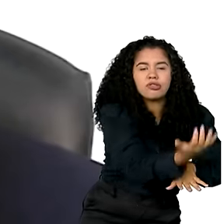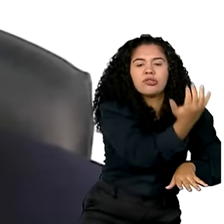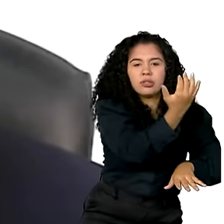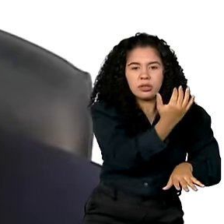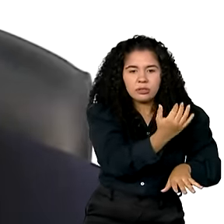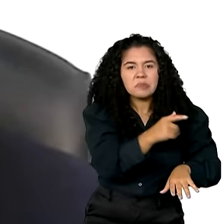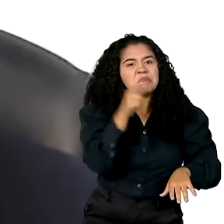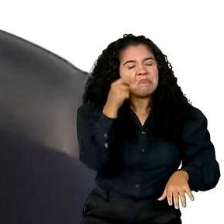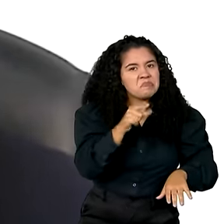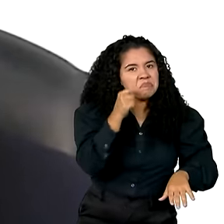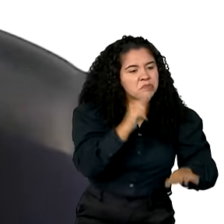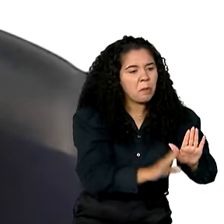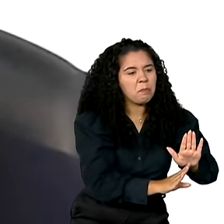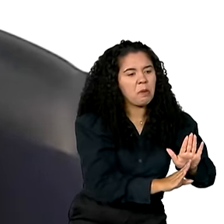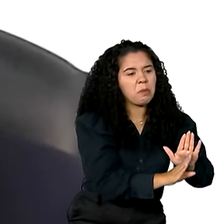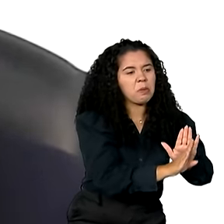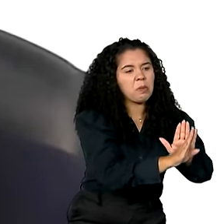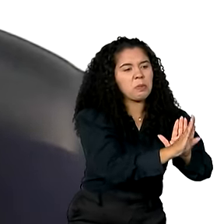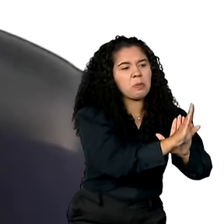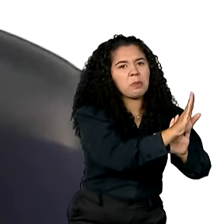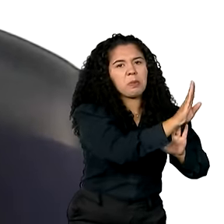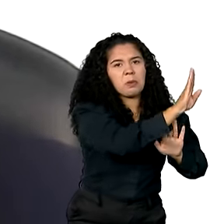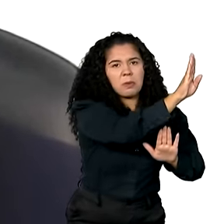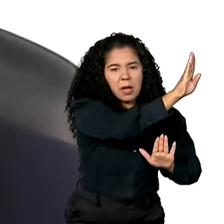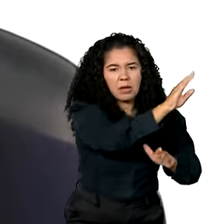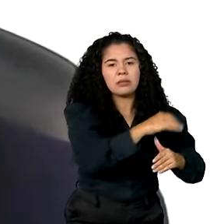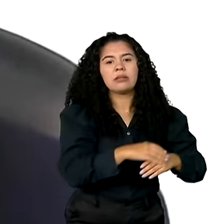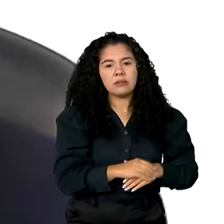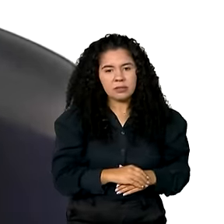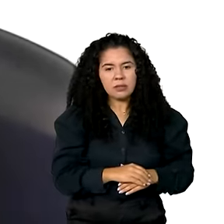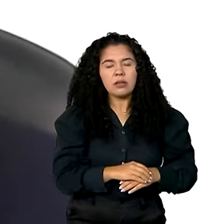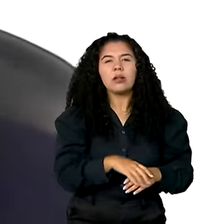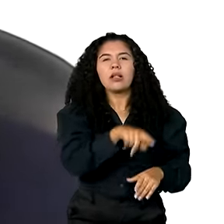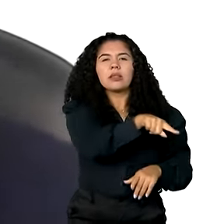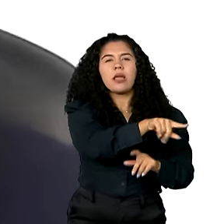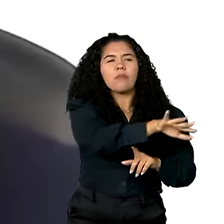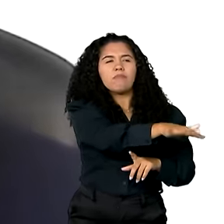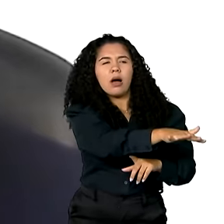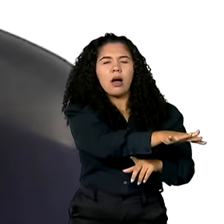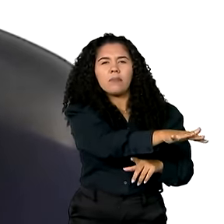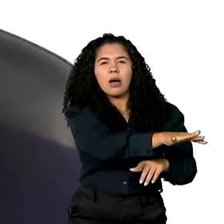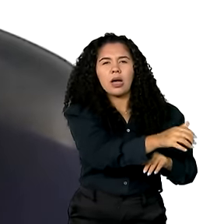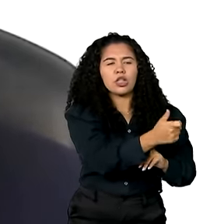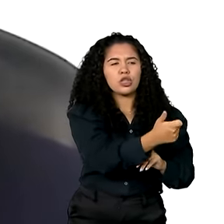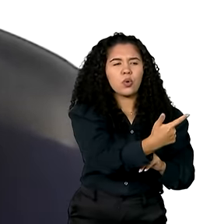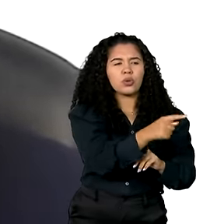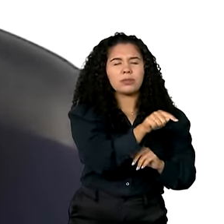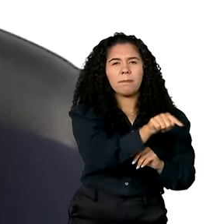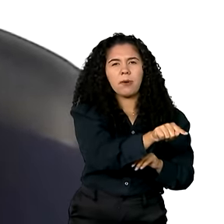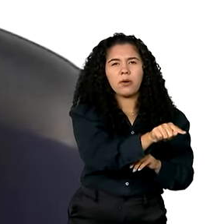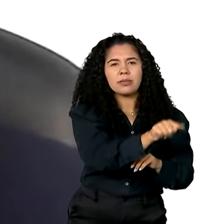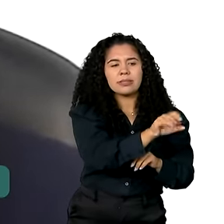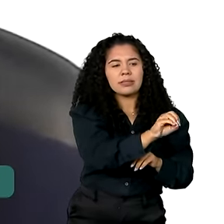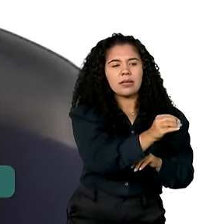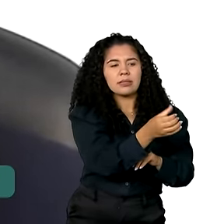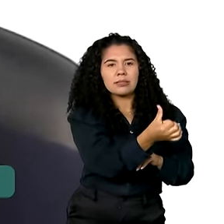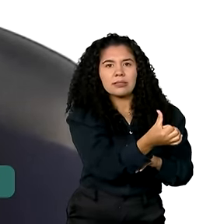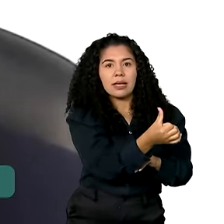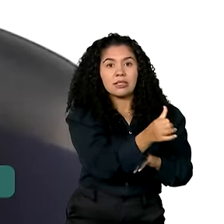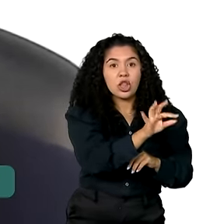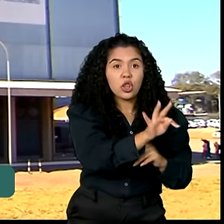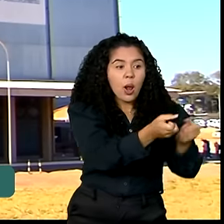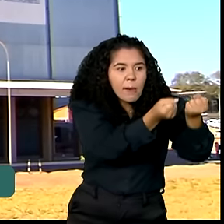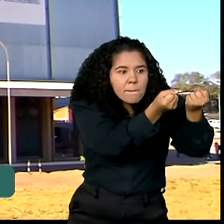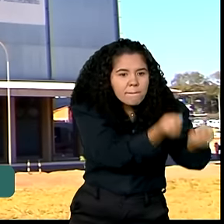anúncio de uma grande safra de arroz no nosso país. Estimativa de produção 12,06 milhões de